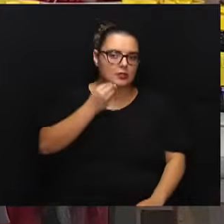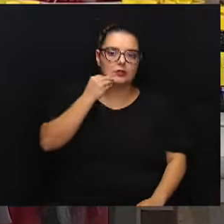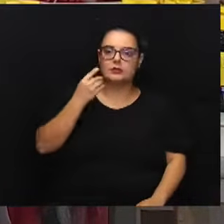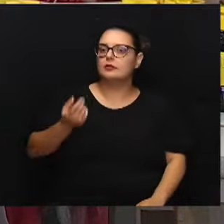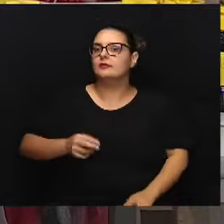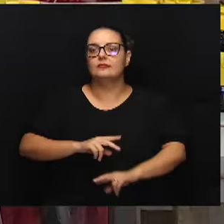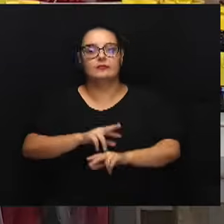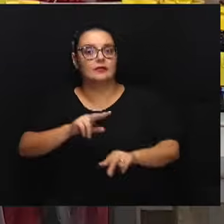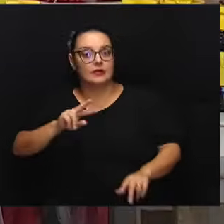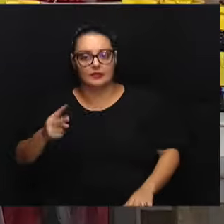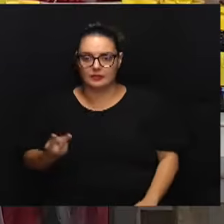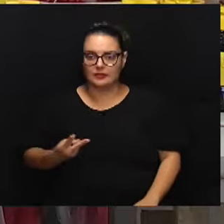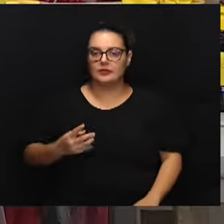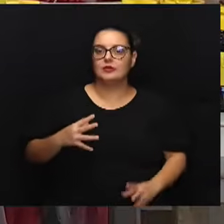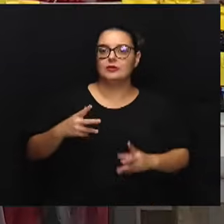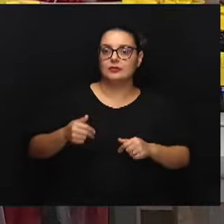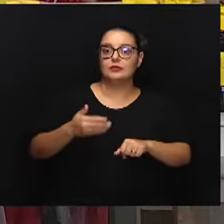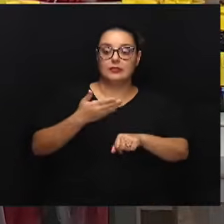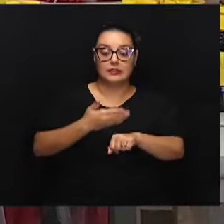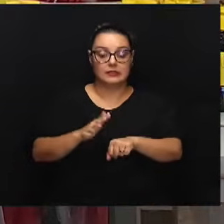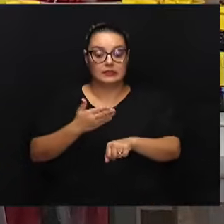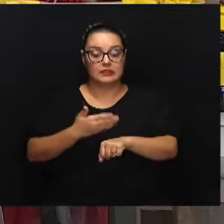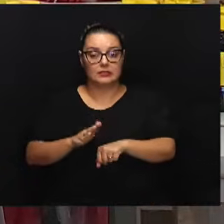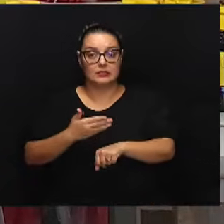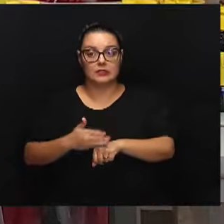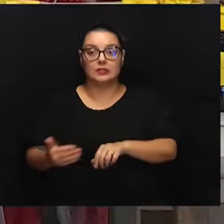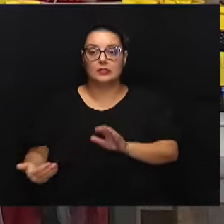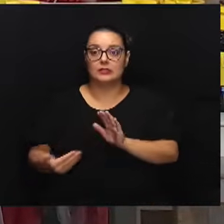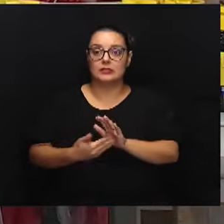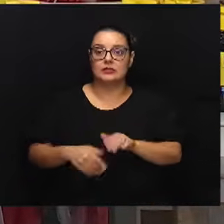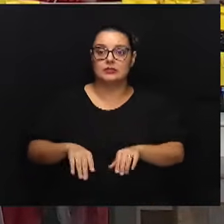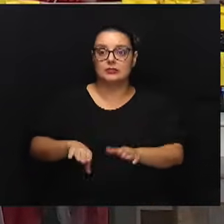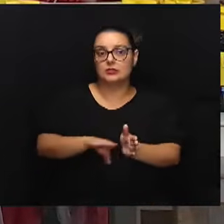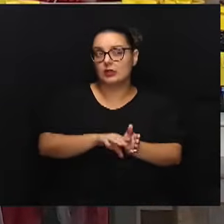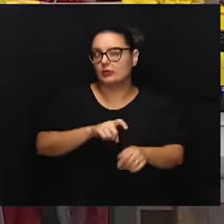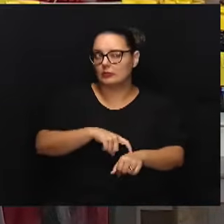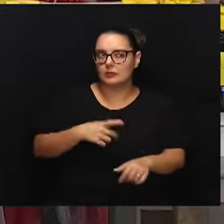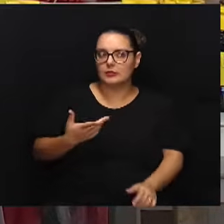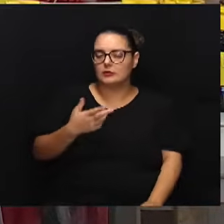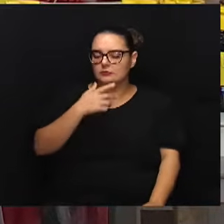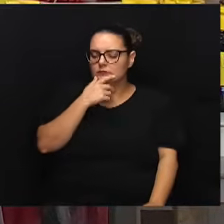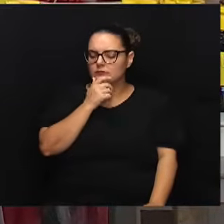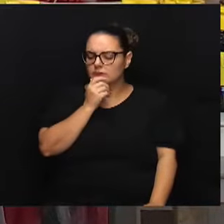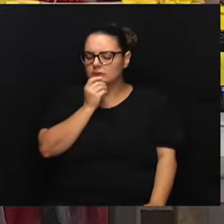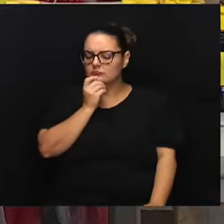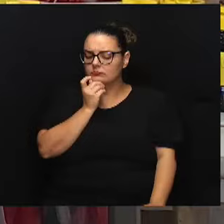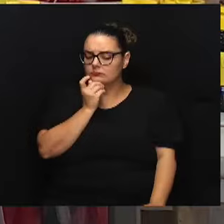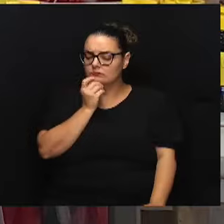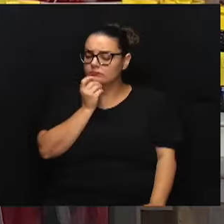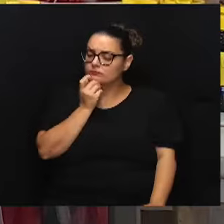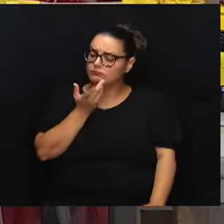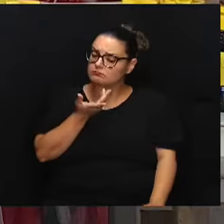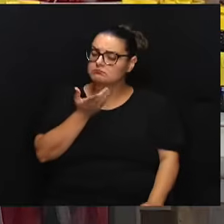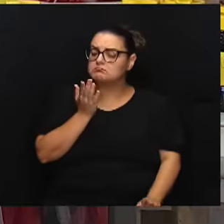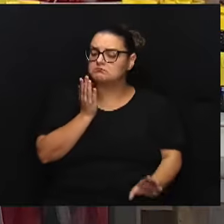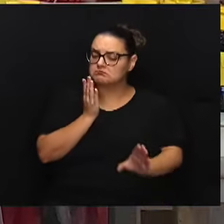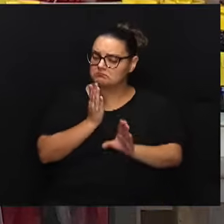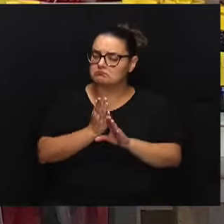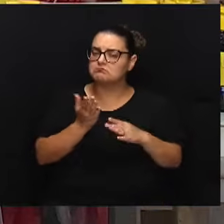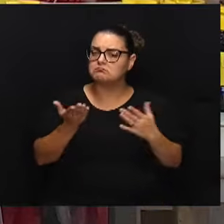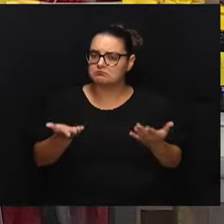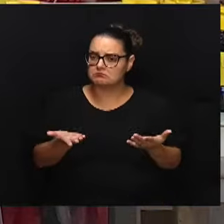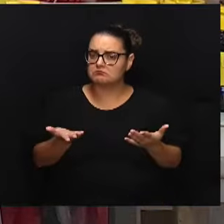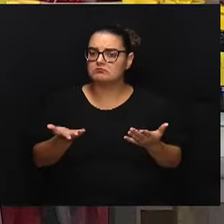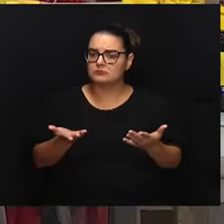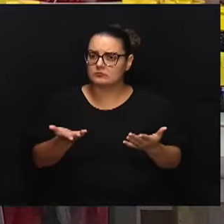inúmeras vezes, tudo uma questão de treino, até chegar num ponto que você consegue identificar que você está